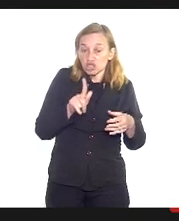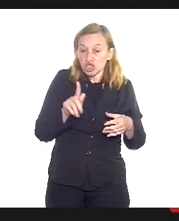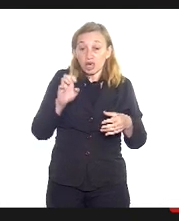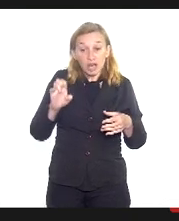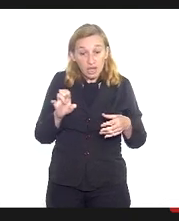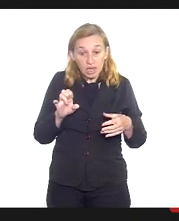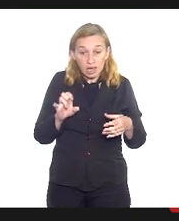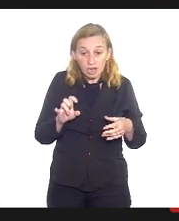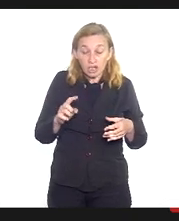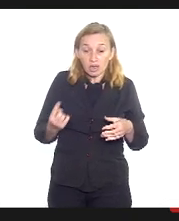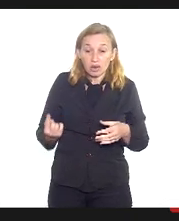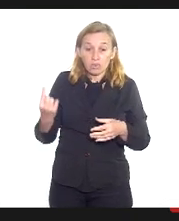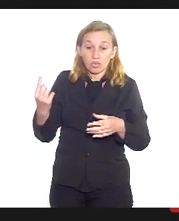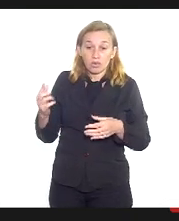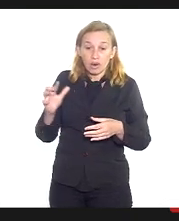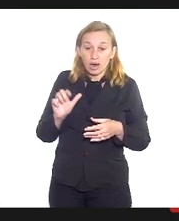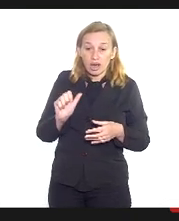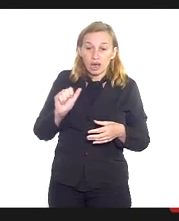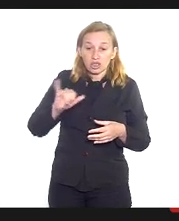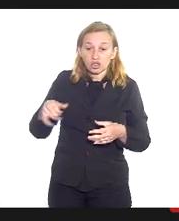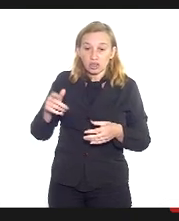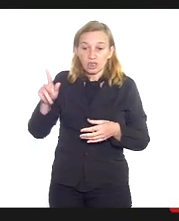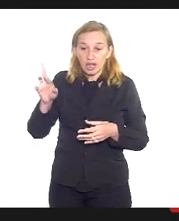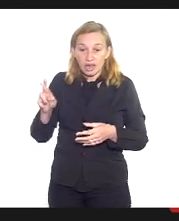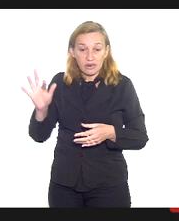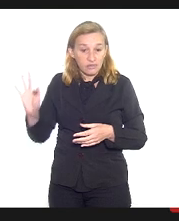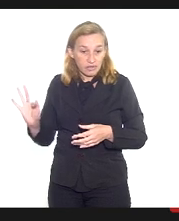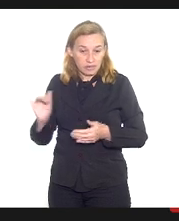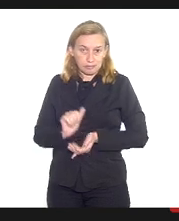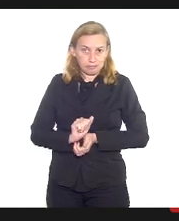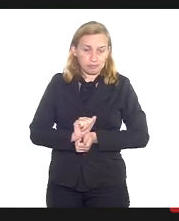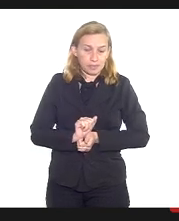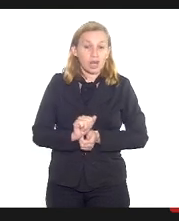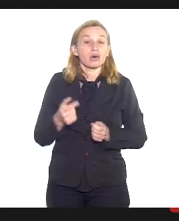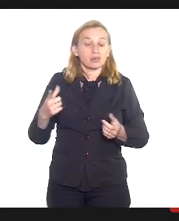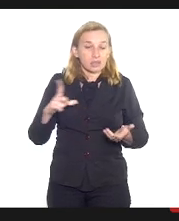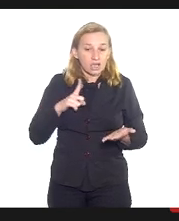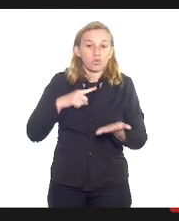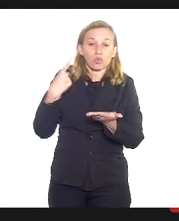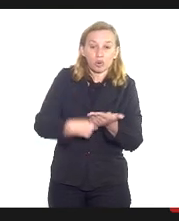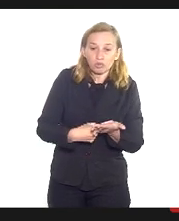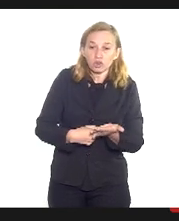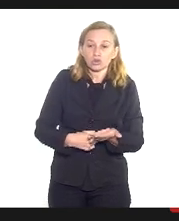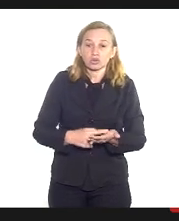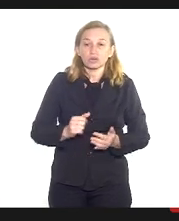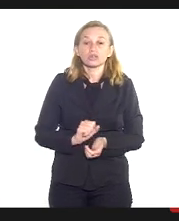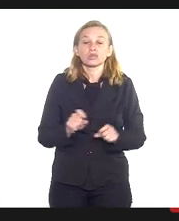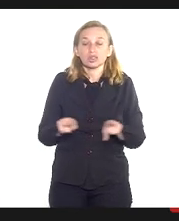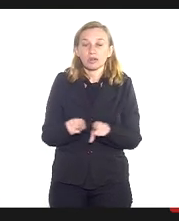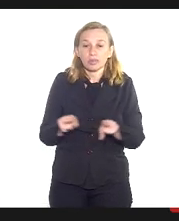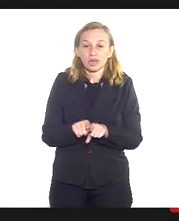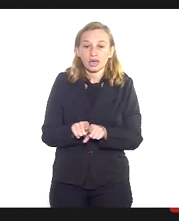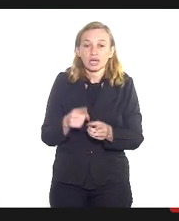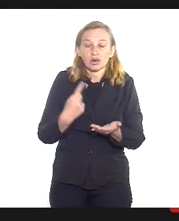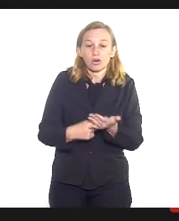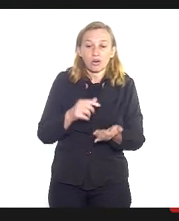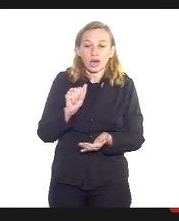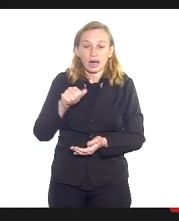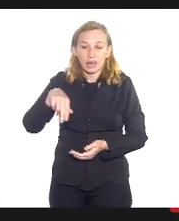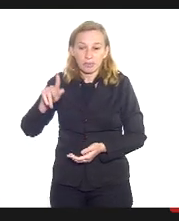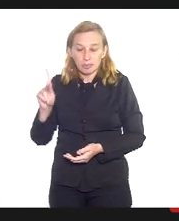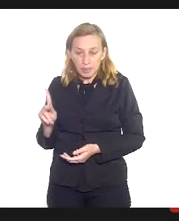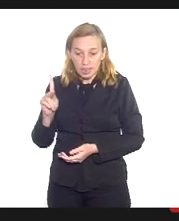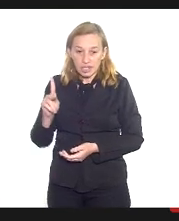consolidado em lei, para independentemente de quem sente nas cadeiras, né, também tem esse compromisso. Outra coisa, o termo de acordo com a ANP